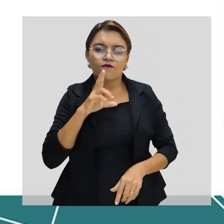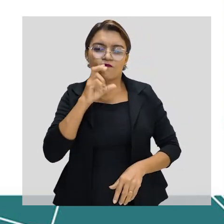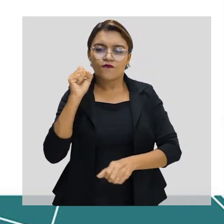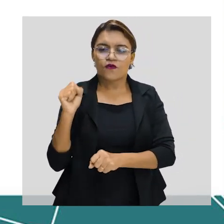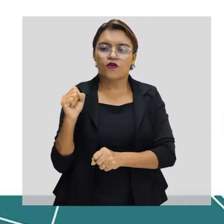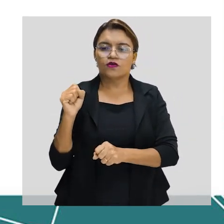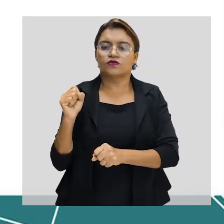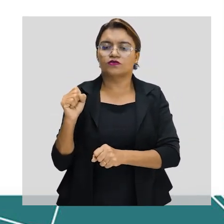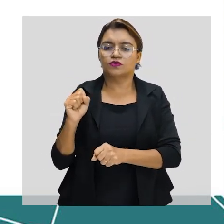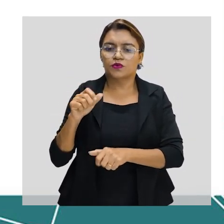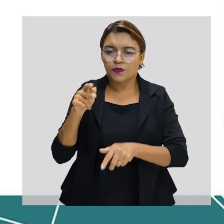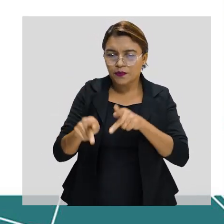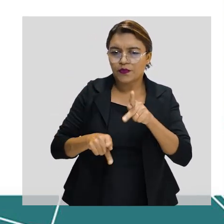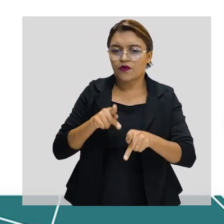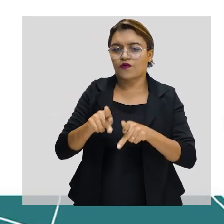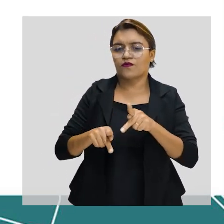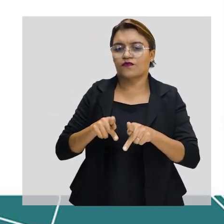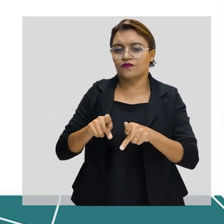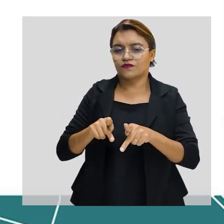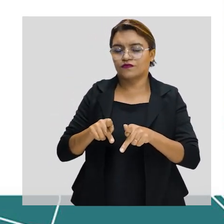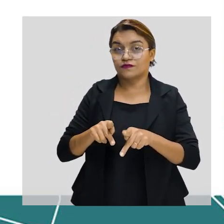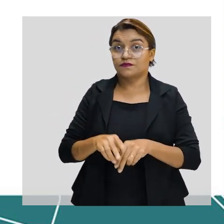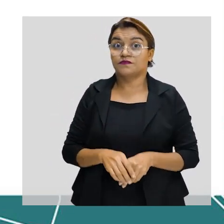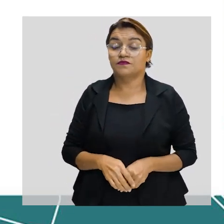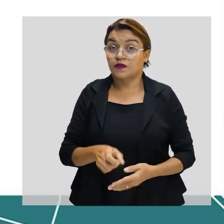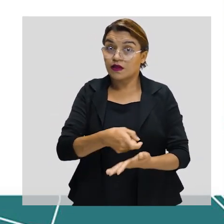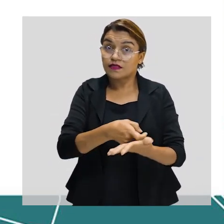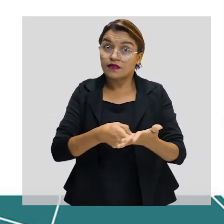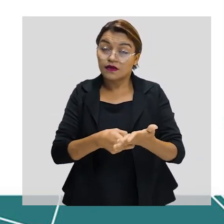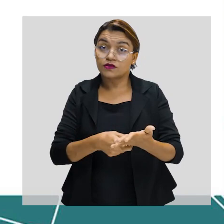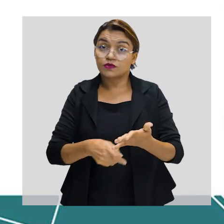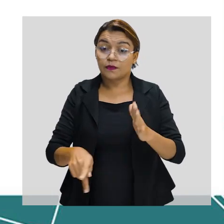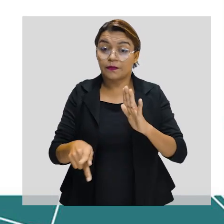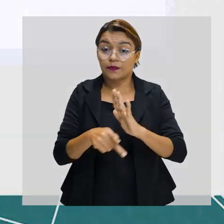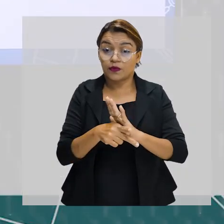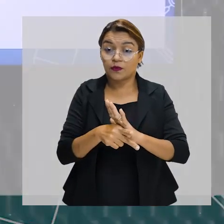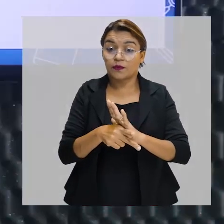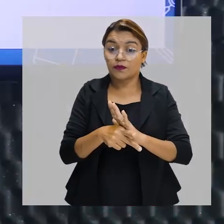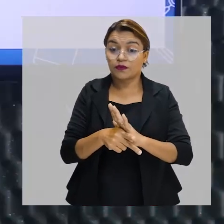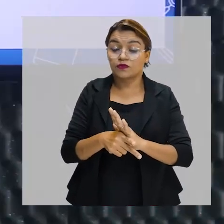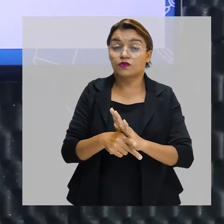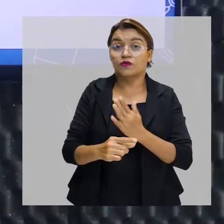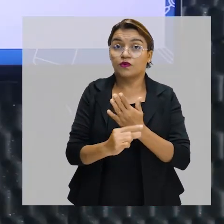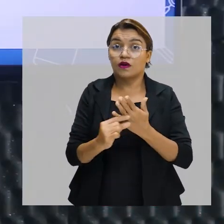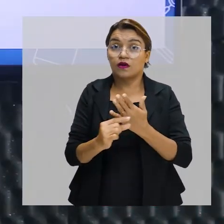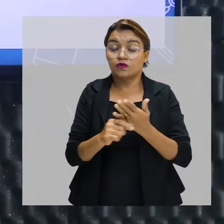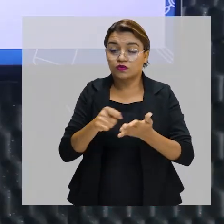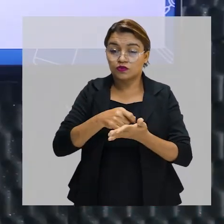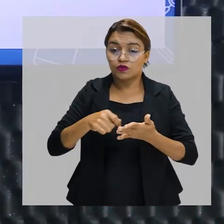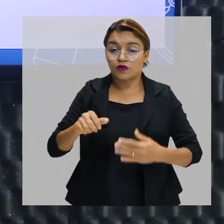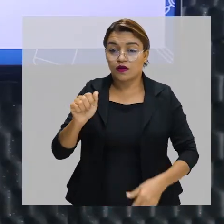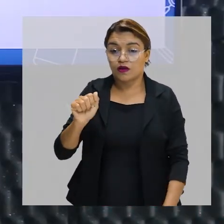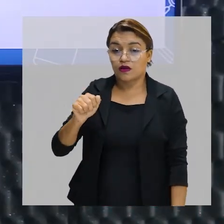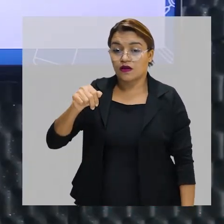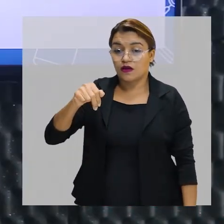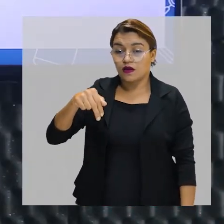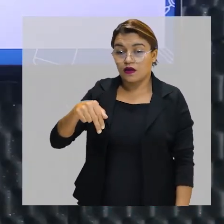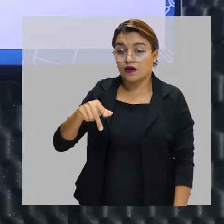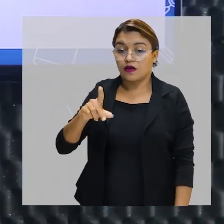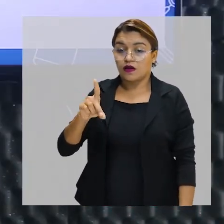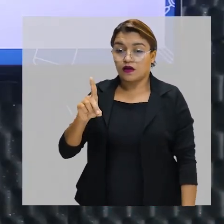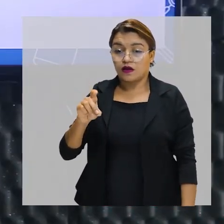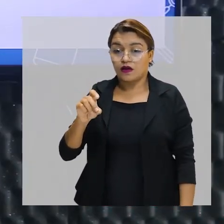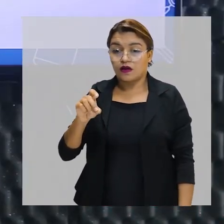rosa e pão e futuro. Esse texto é de Agostinho Neto. Ele é considerado um herói